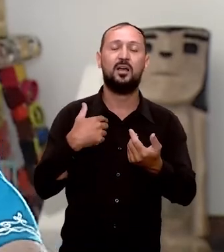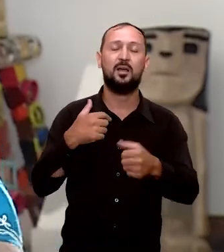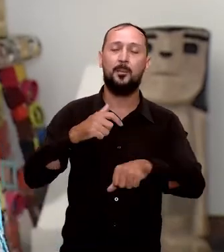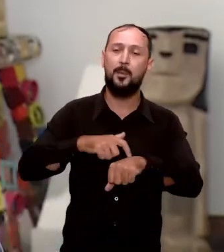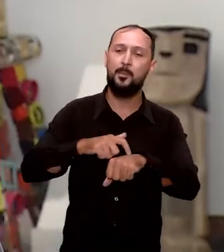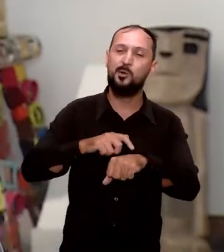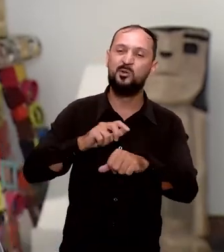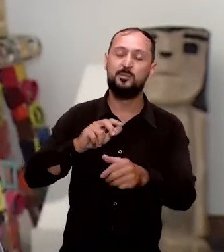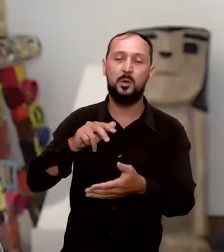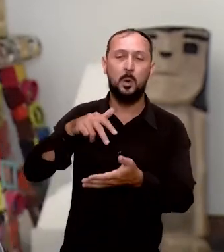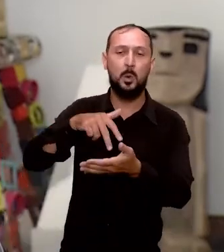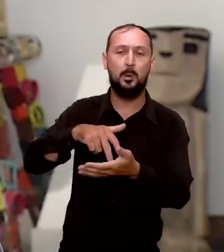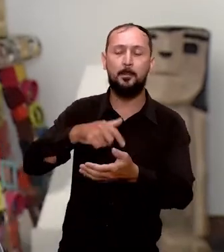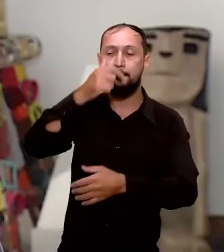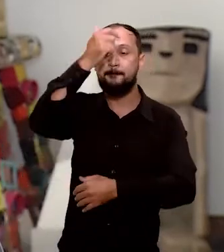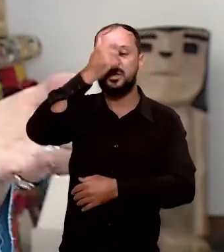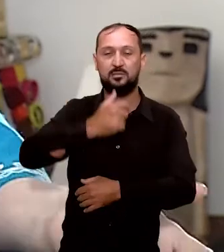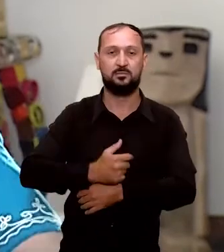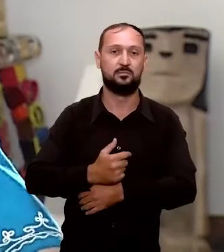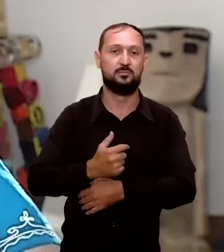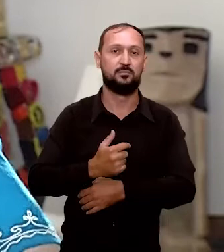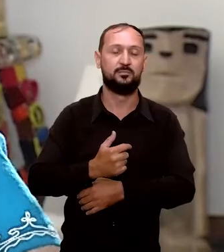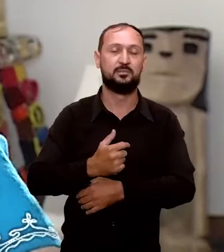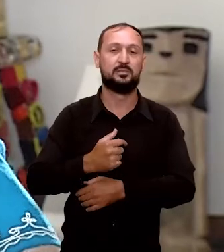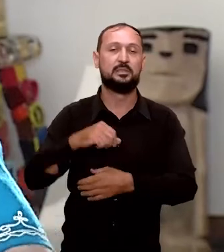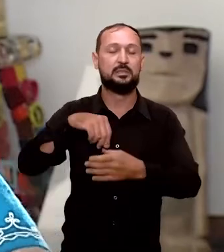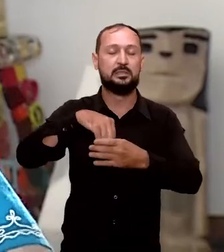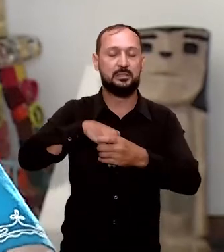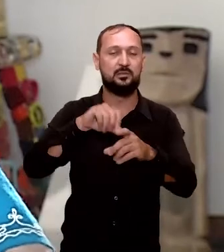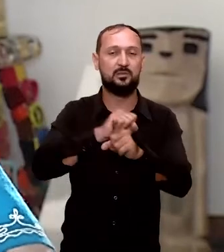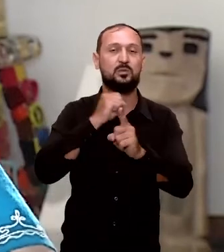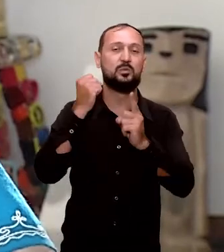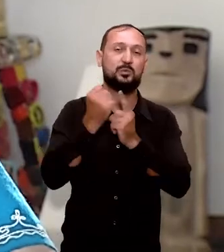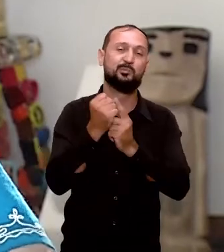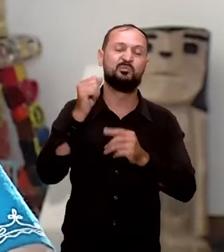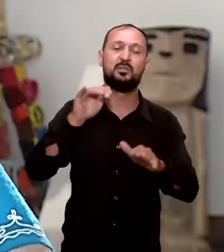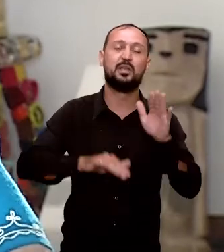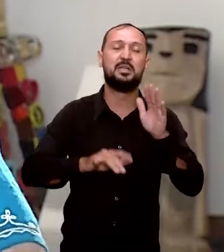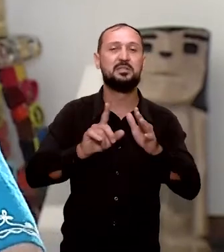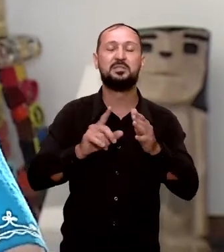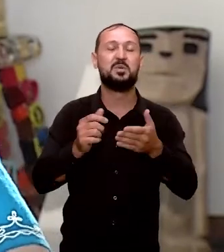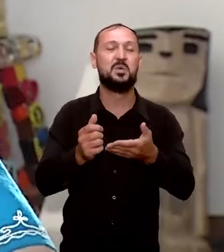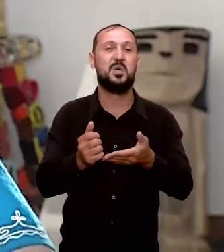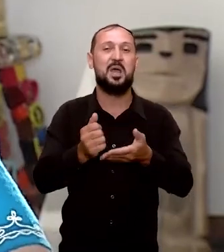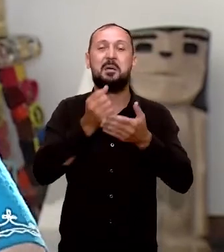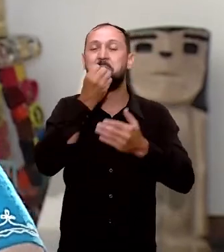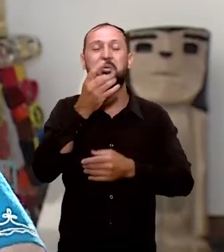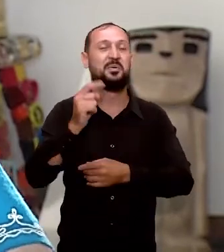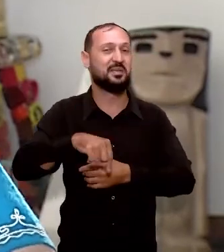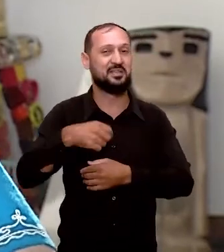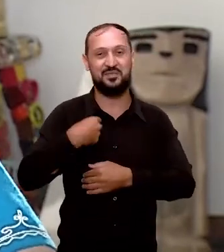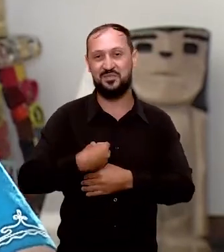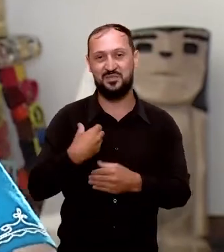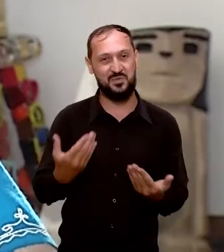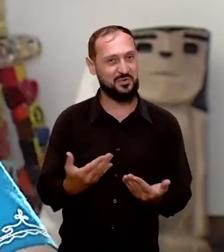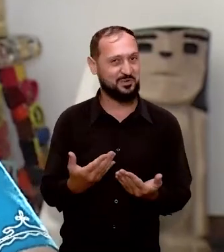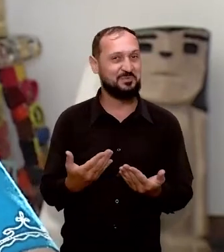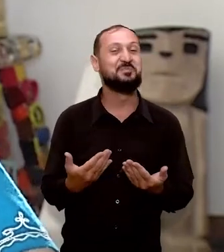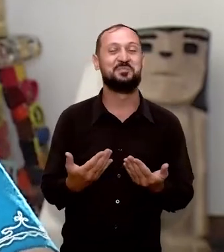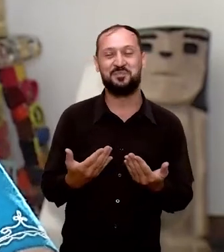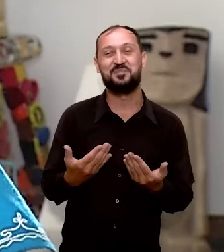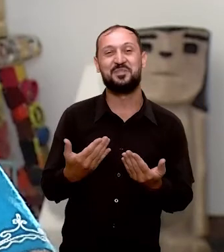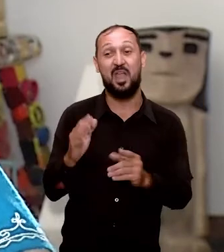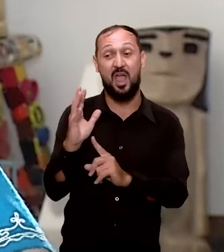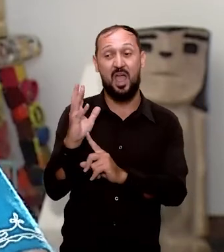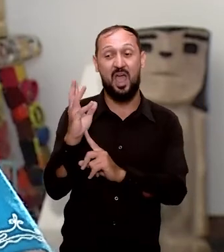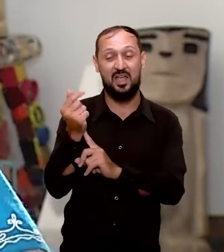muito a me colocar como ser humano nessa sociedade nem sempre muito generosa